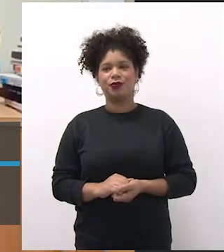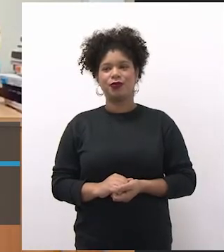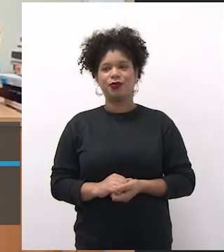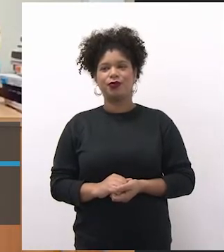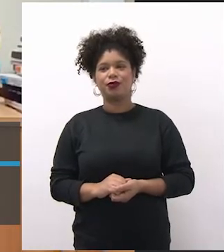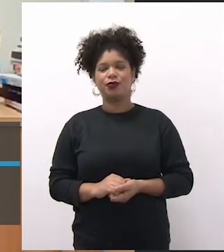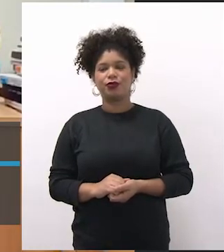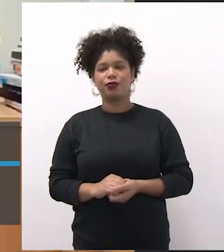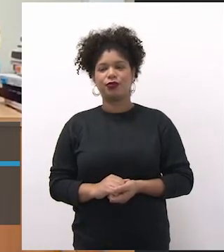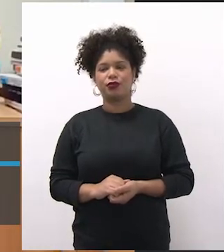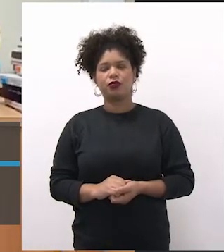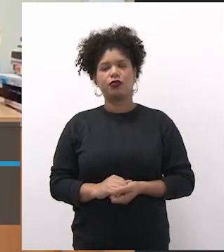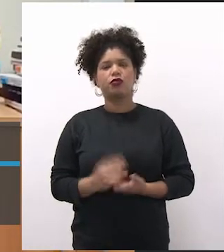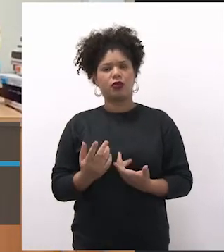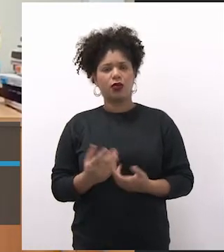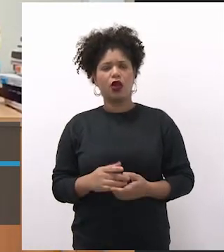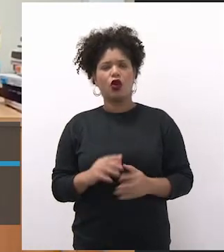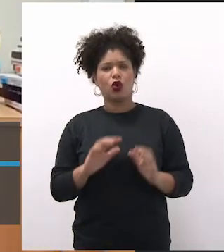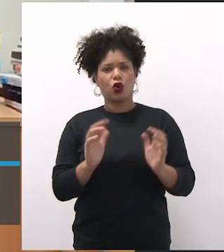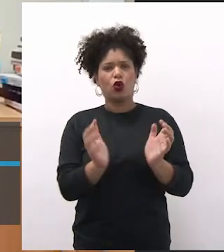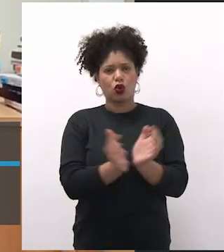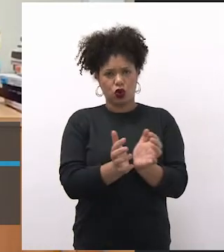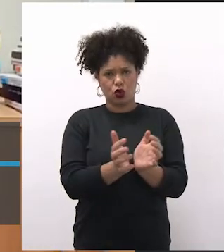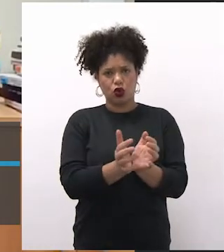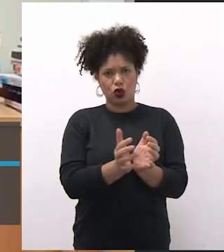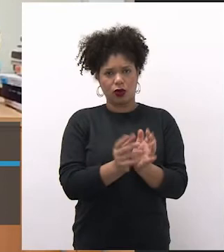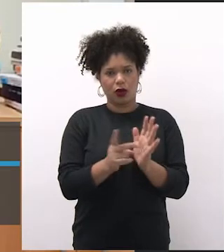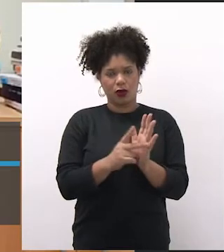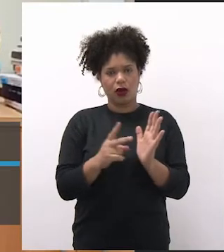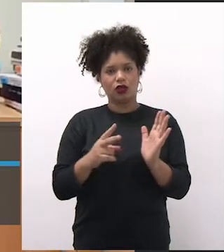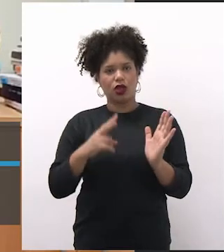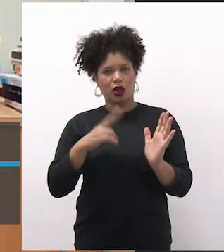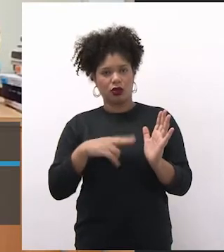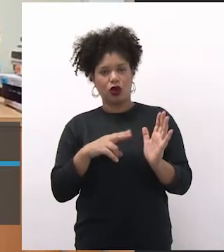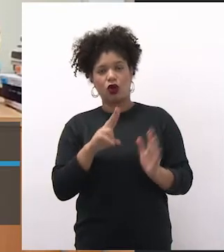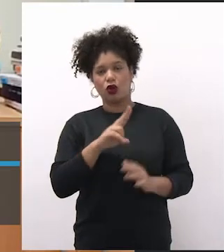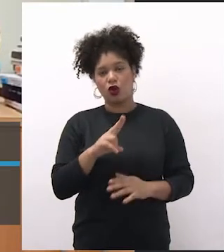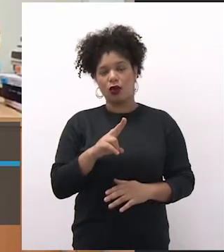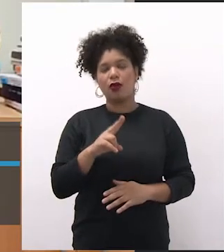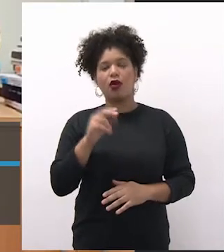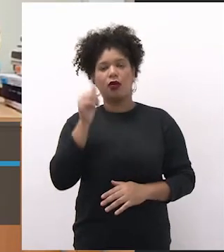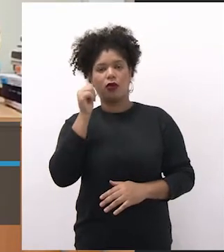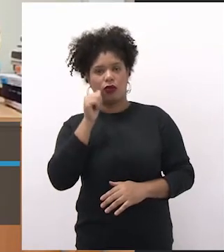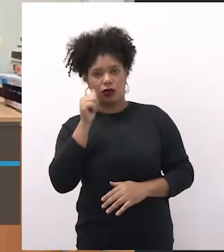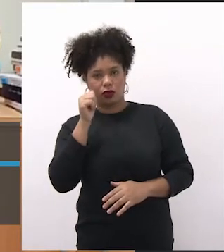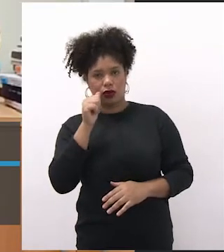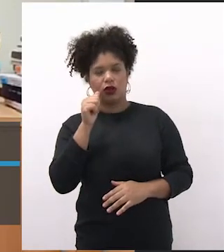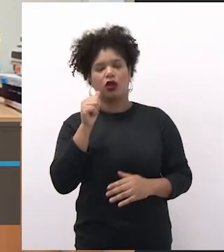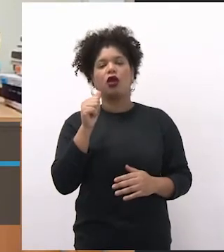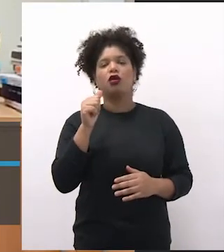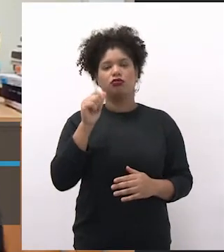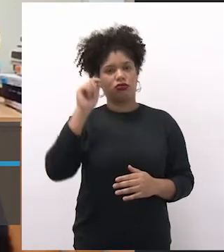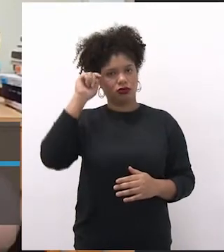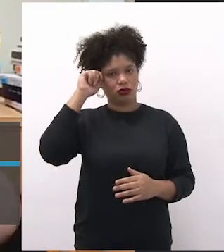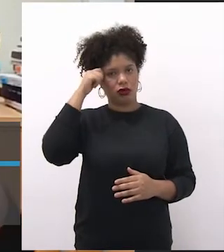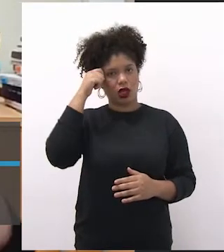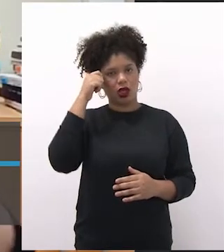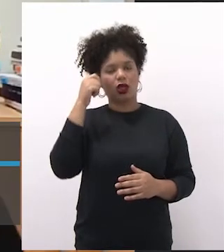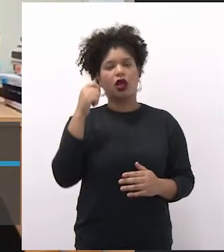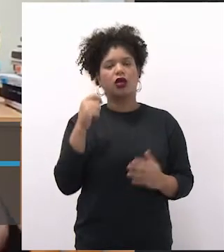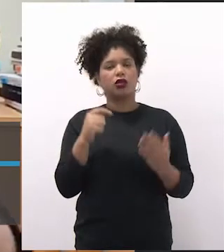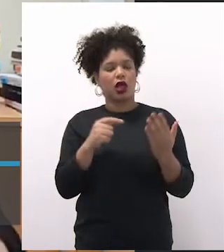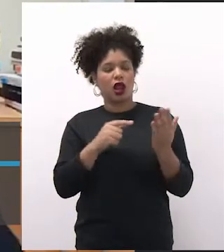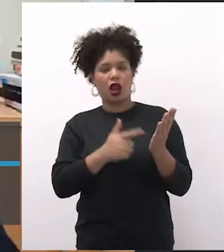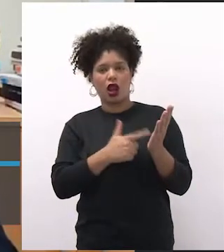O Lendo Mulheres Pretas, né, ele vem alcançando aí muitos espaços, né? Eu acho que